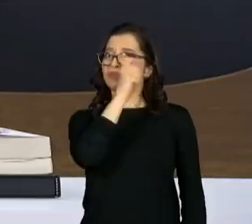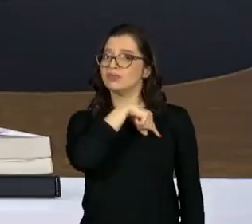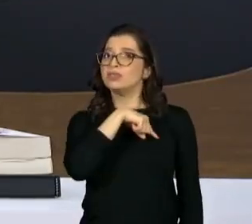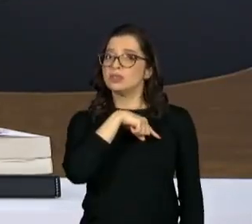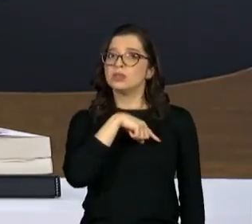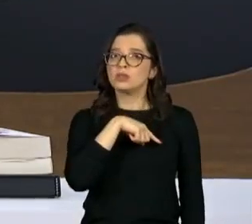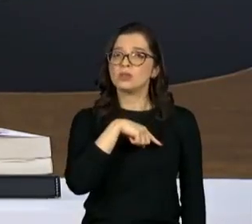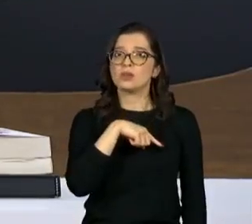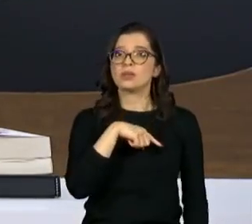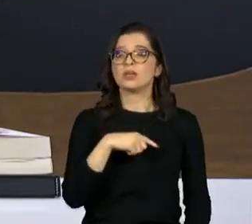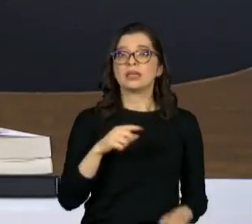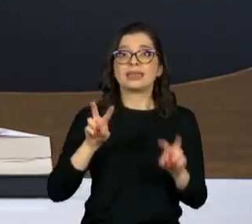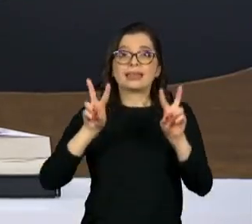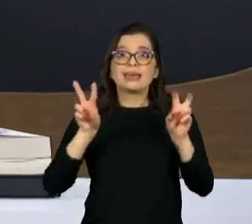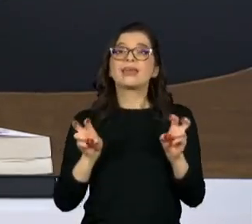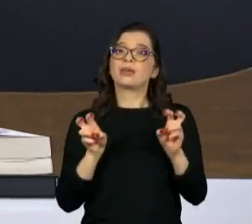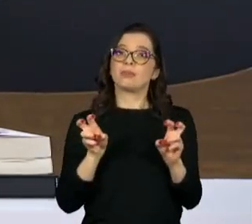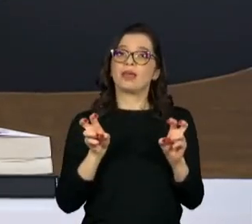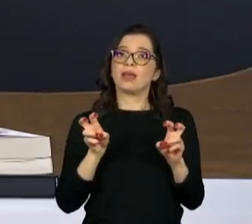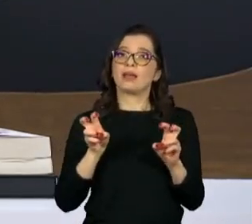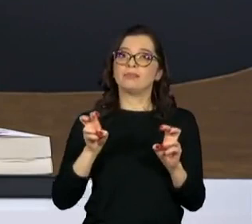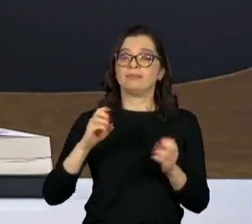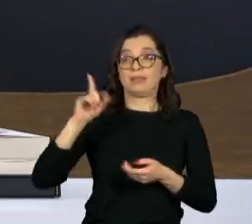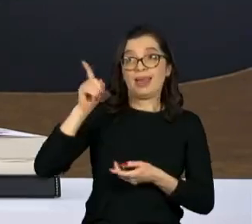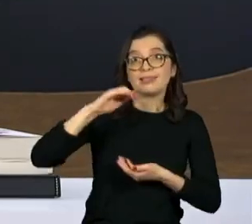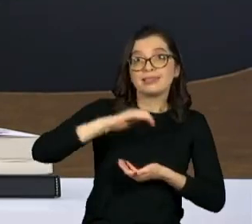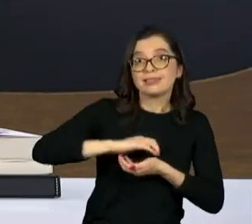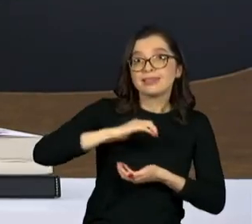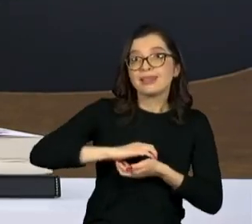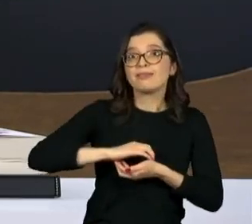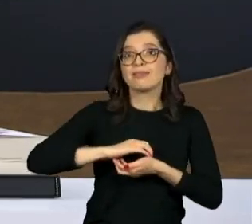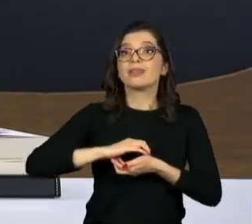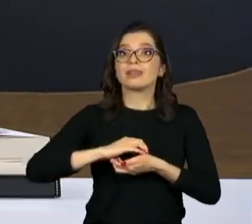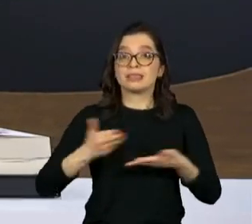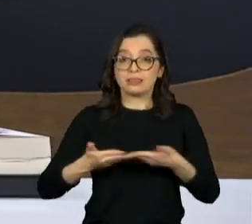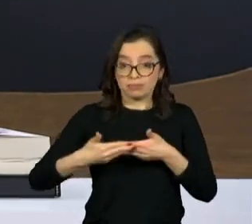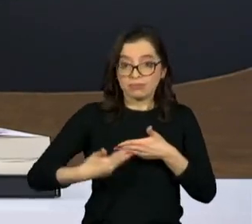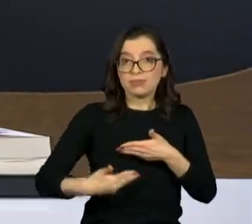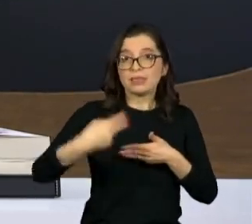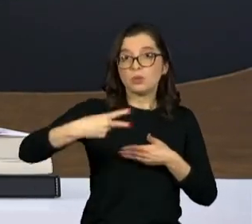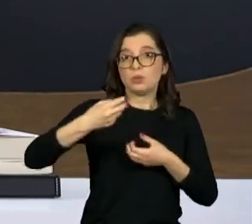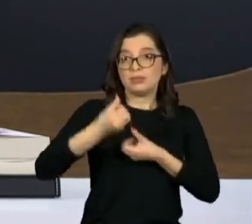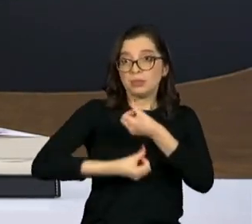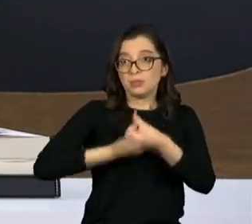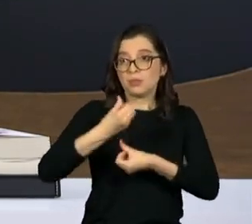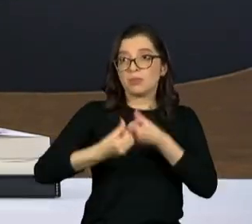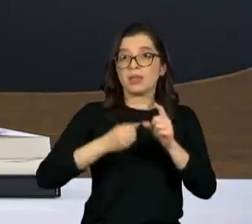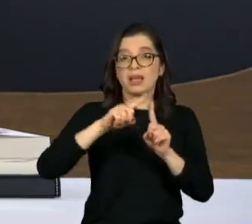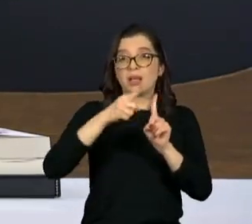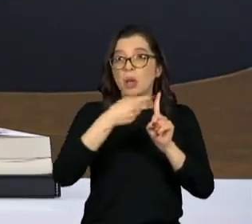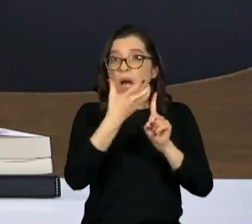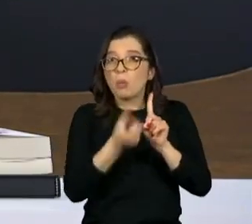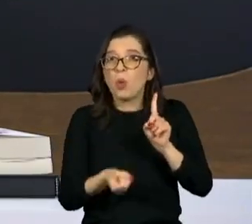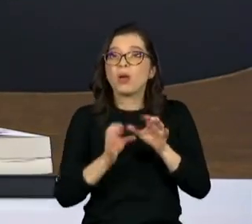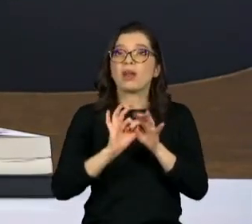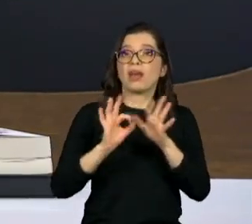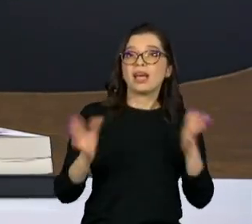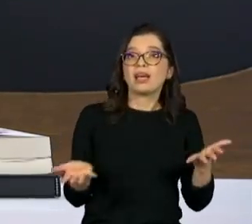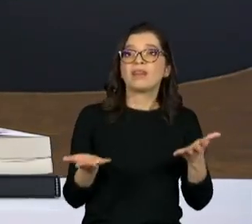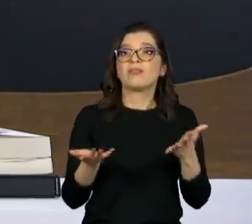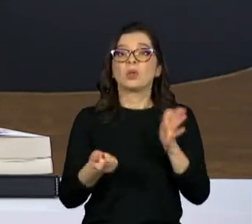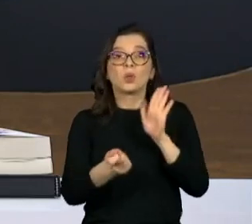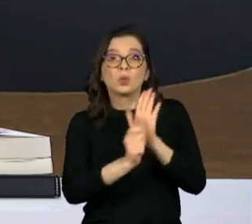nossa Suprema Corte neste semestre, como legalização do aborto e a descriminalização das drogas. Queria saber